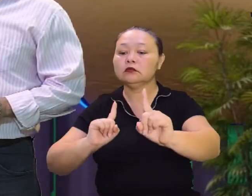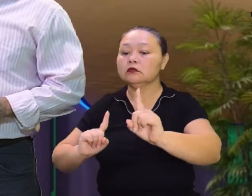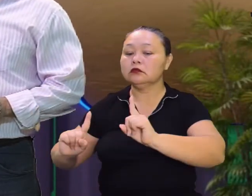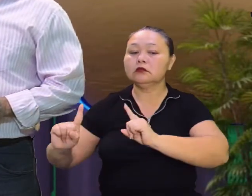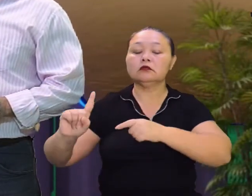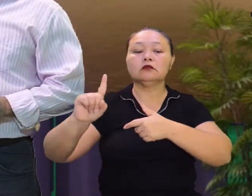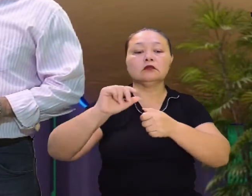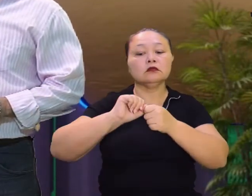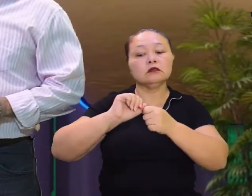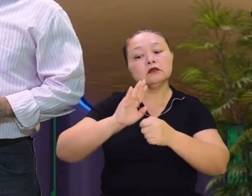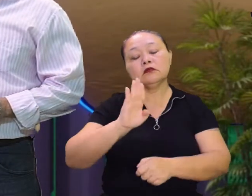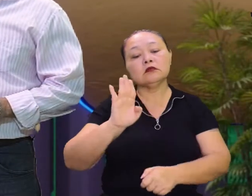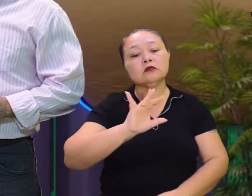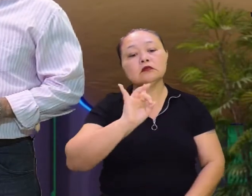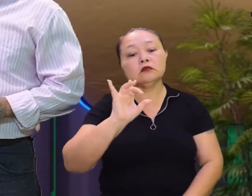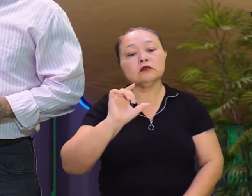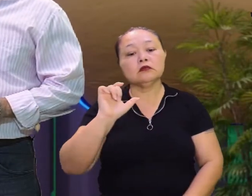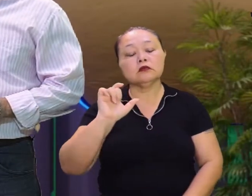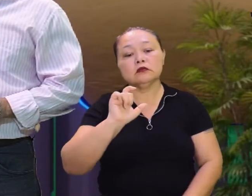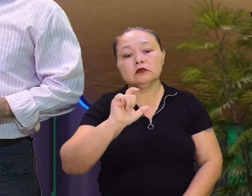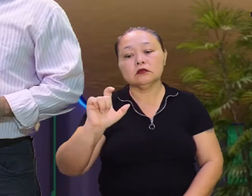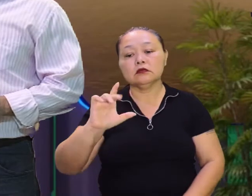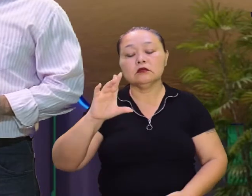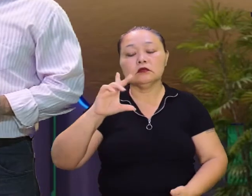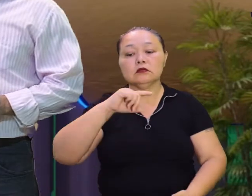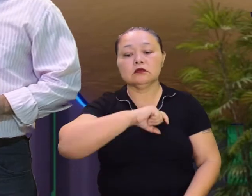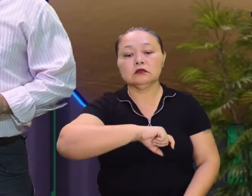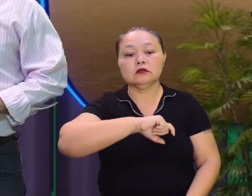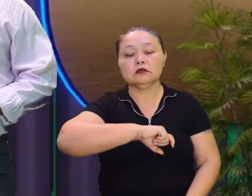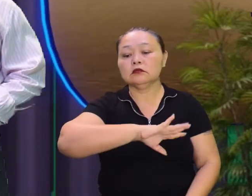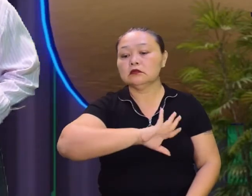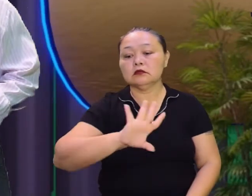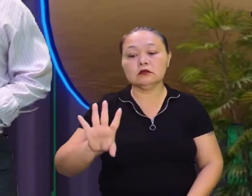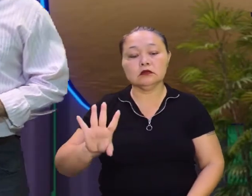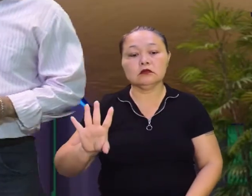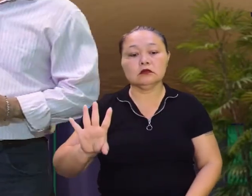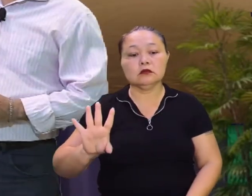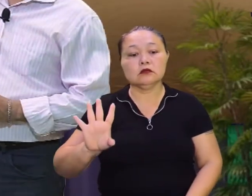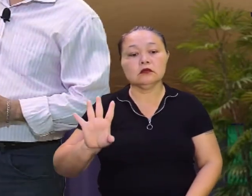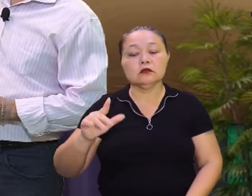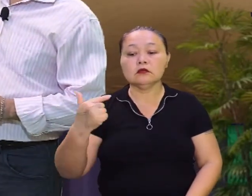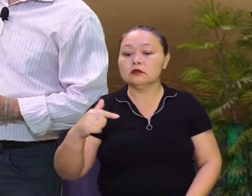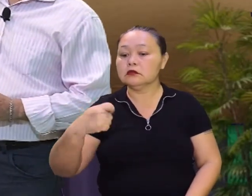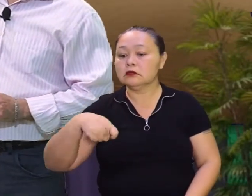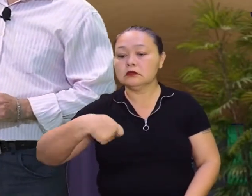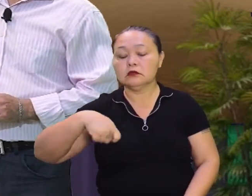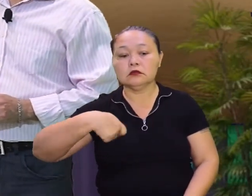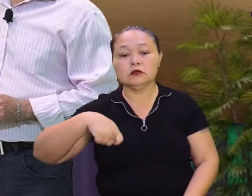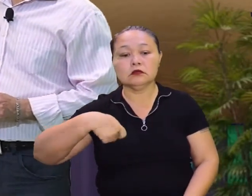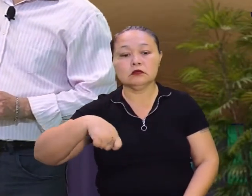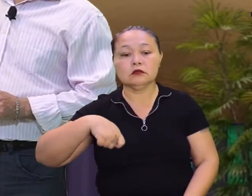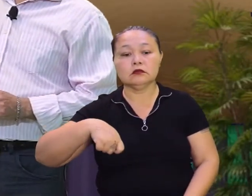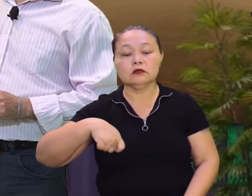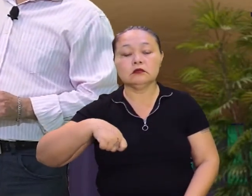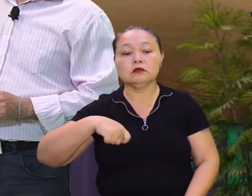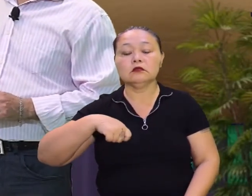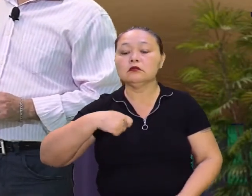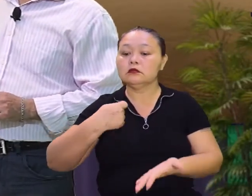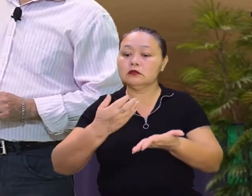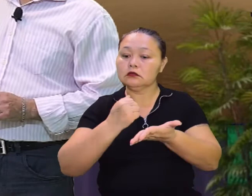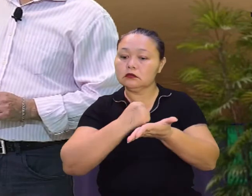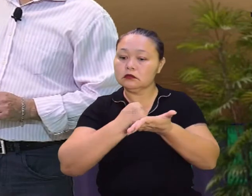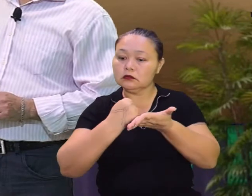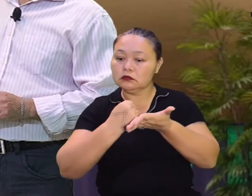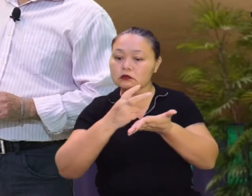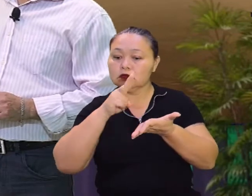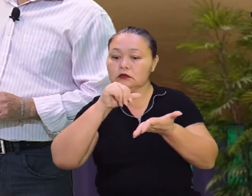desse bloco somente com o documento de identificação. Não há necessidade de visto e